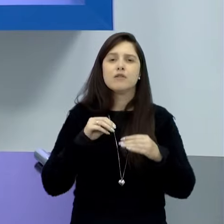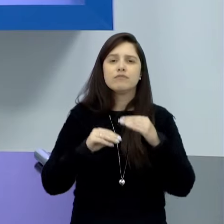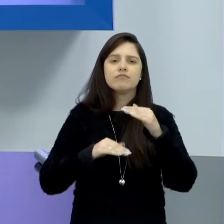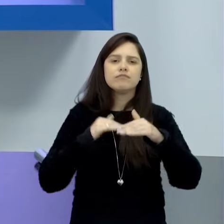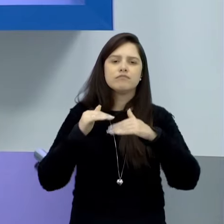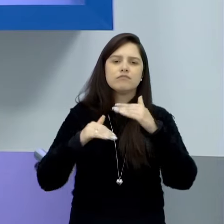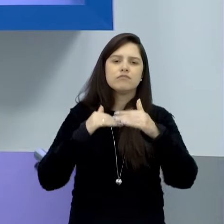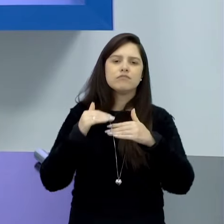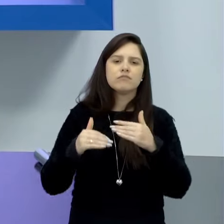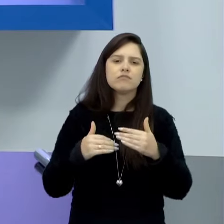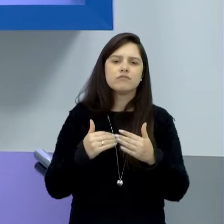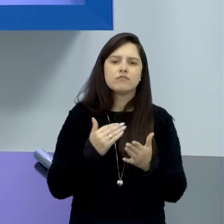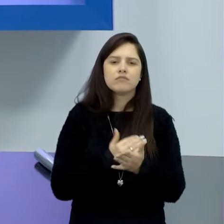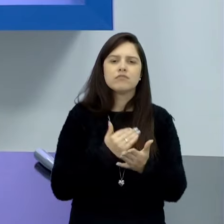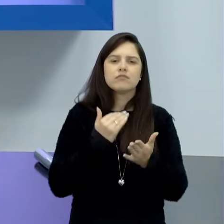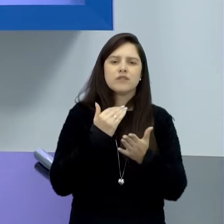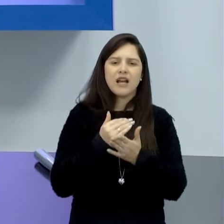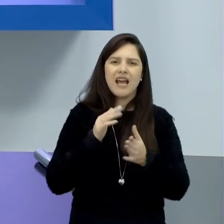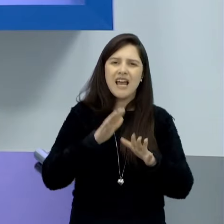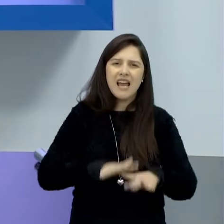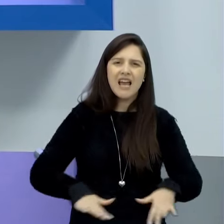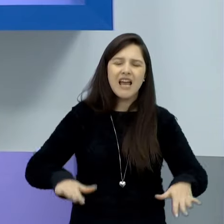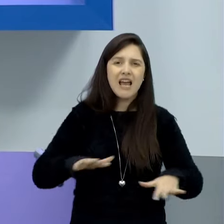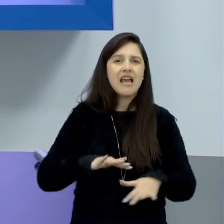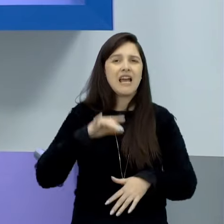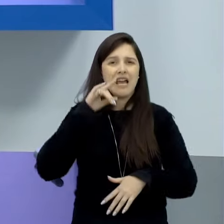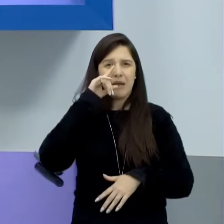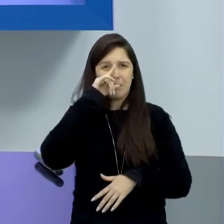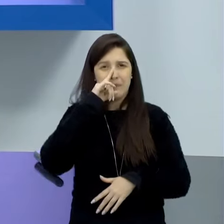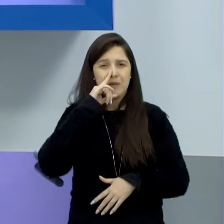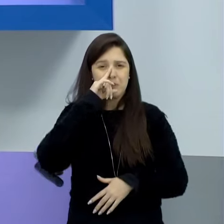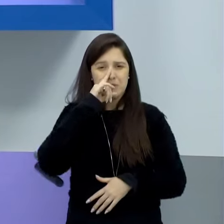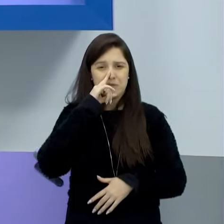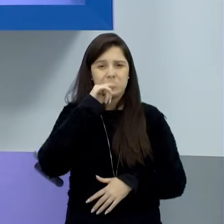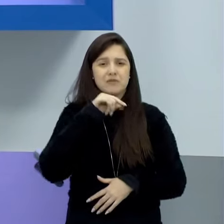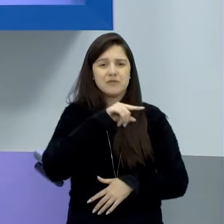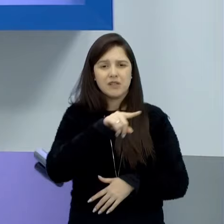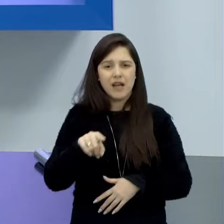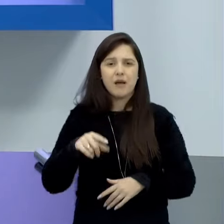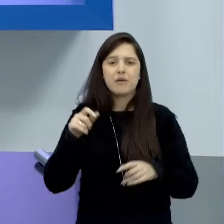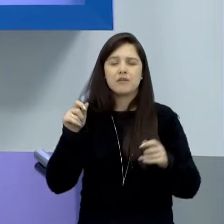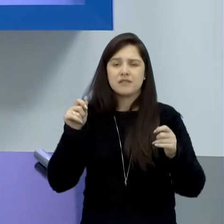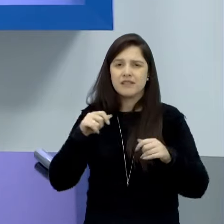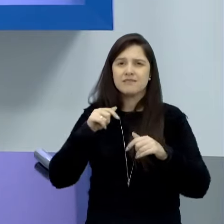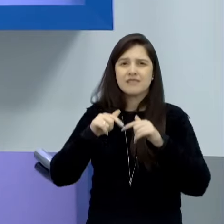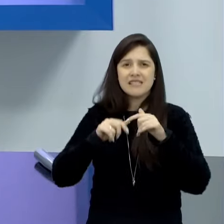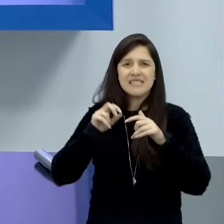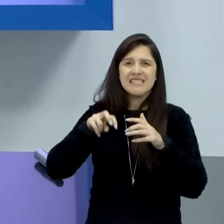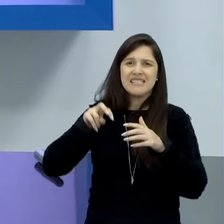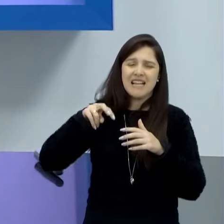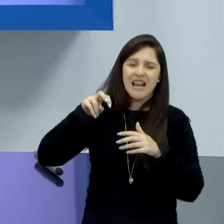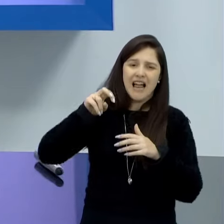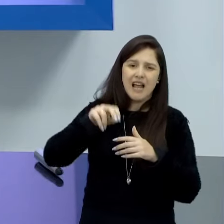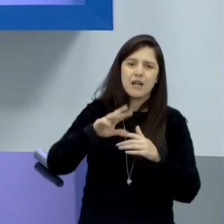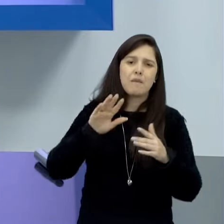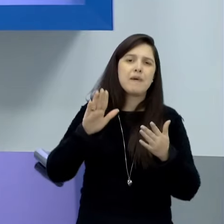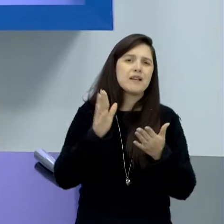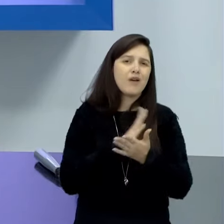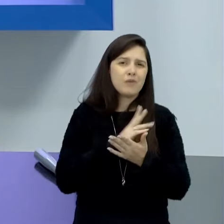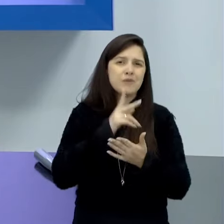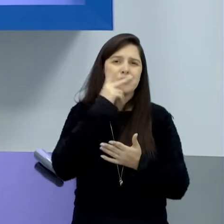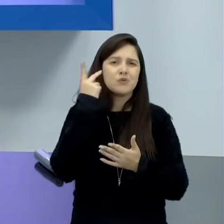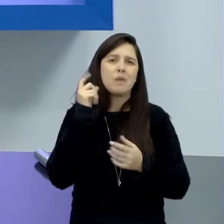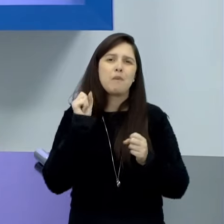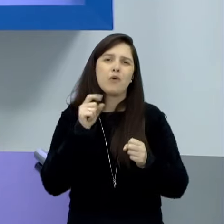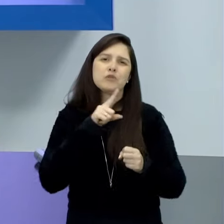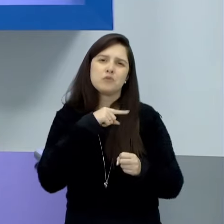por ser uma região extremamente perigosa, né, de você fazer uma escalada, algumas pessoas acabam morrendo.